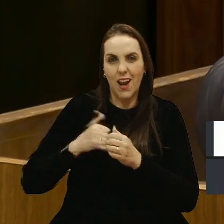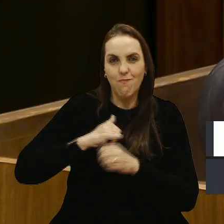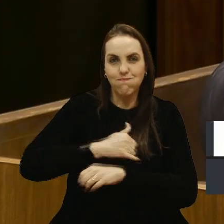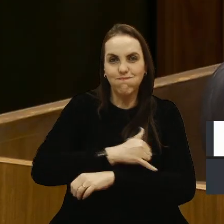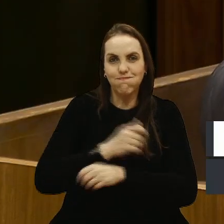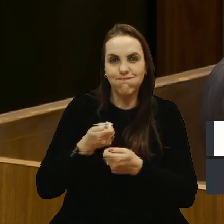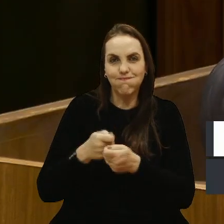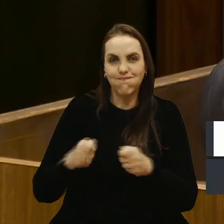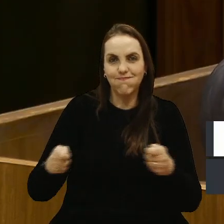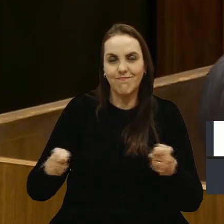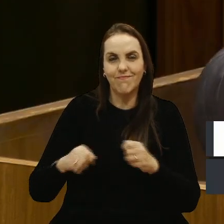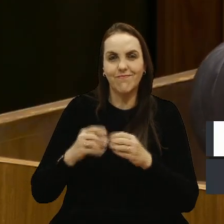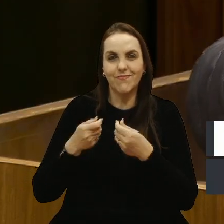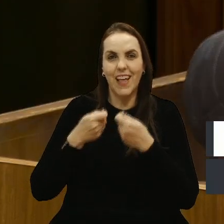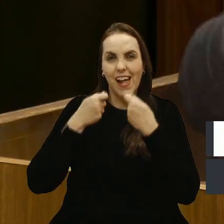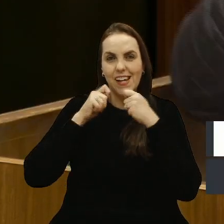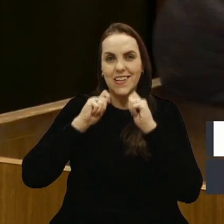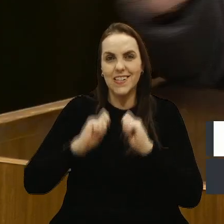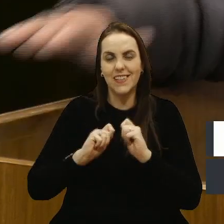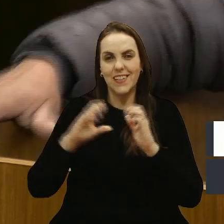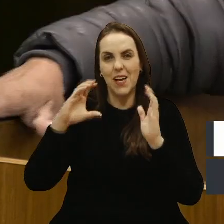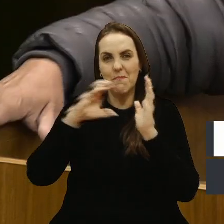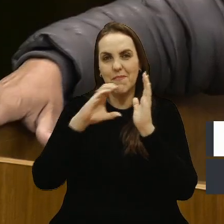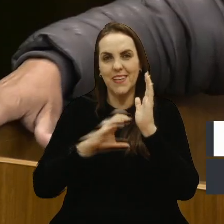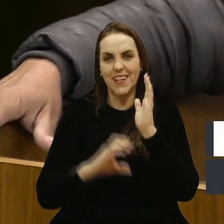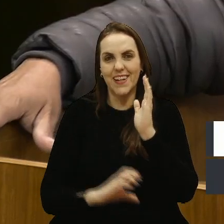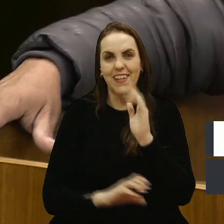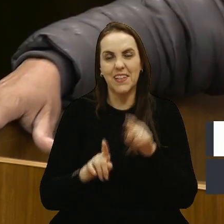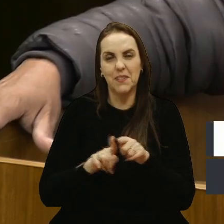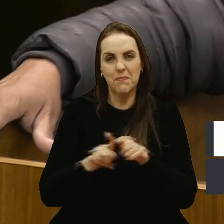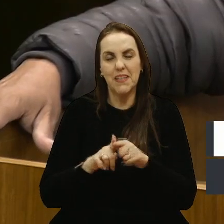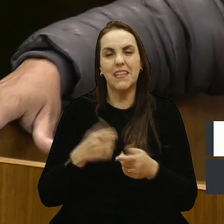aquela graxinha, né? Aquela picanha